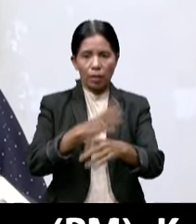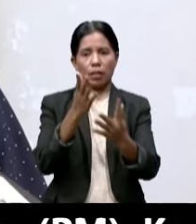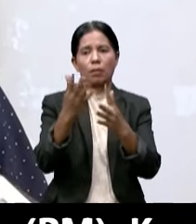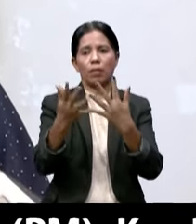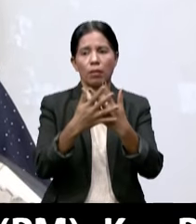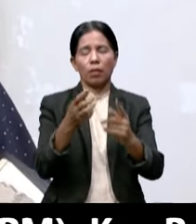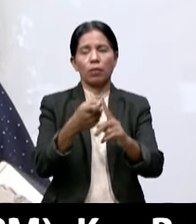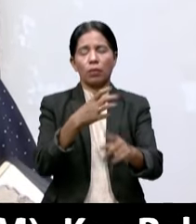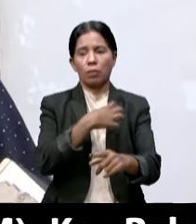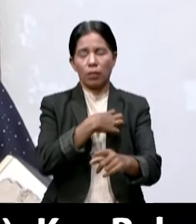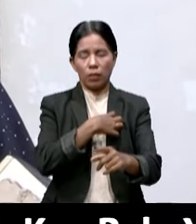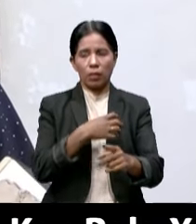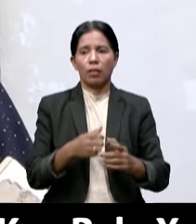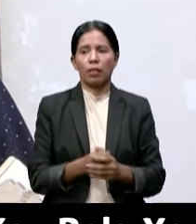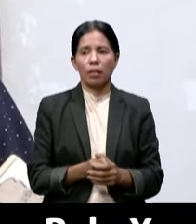husi polícia ne ia,